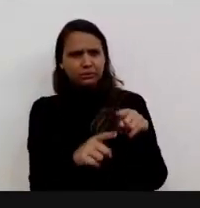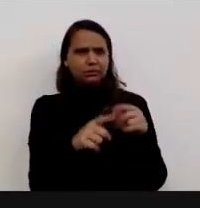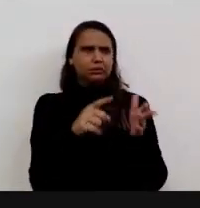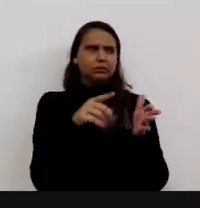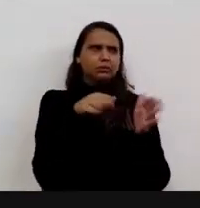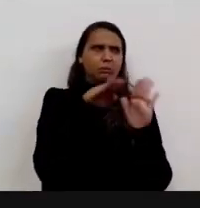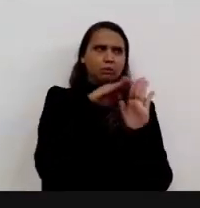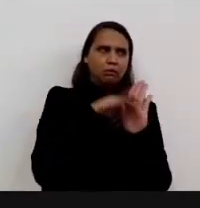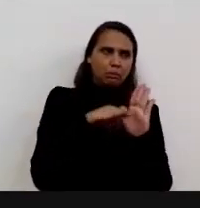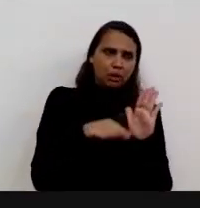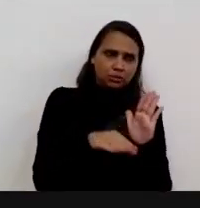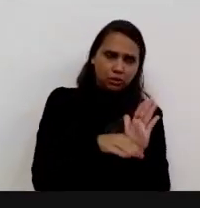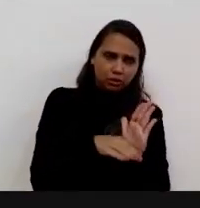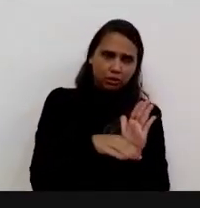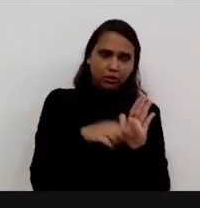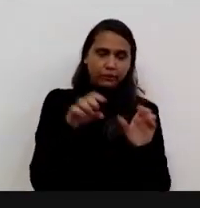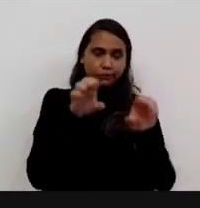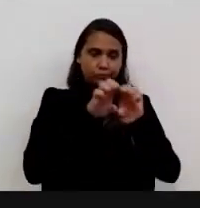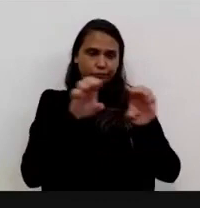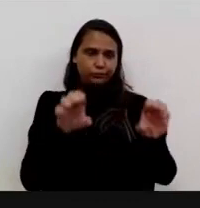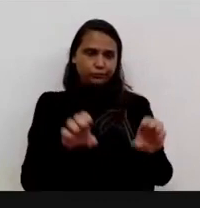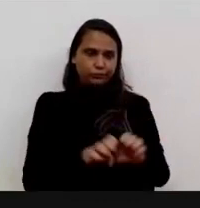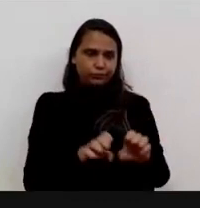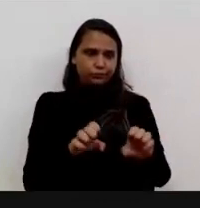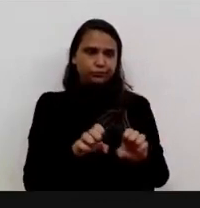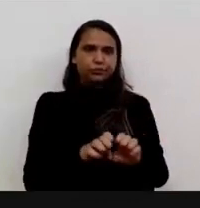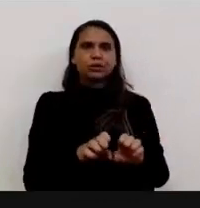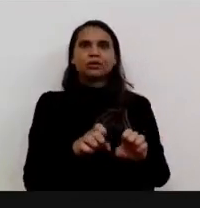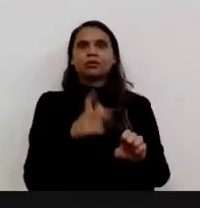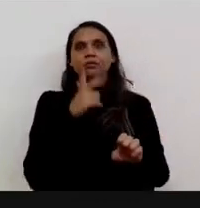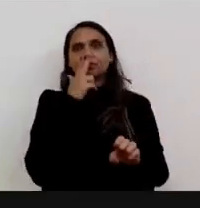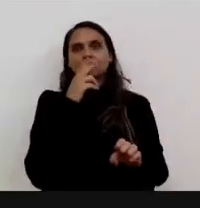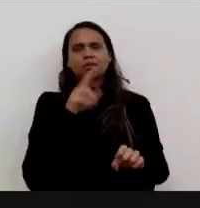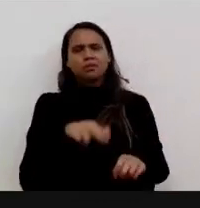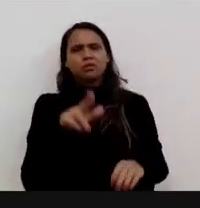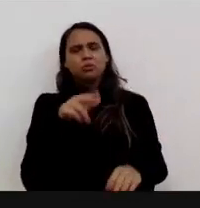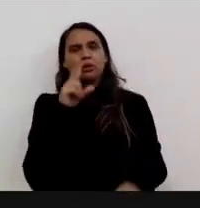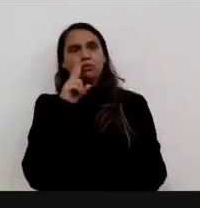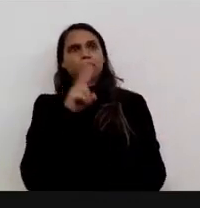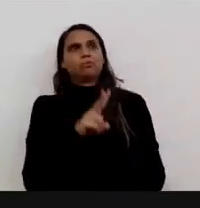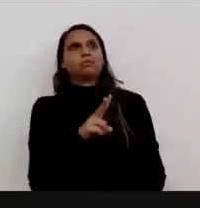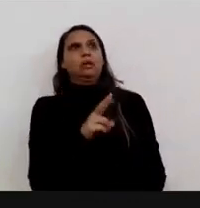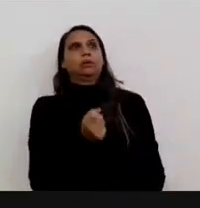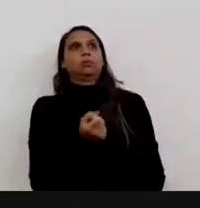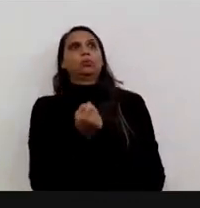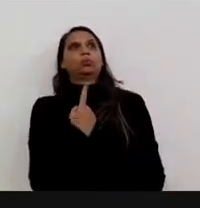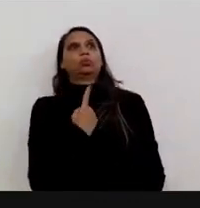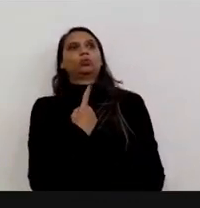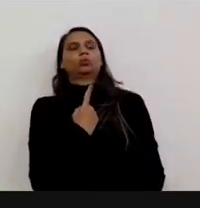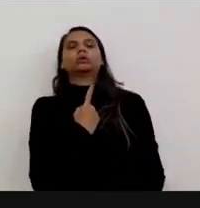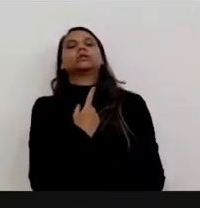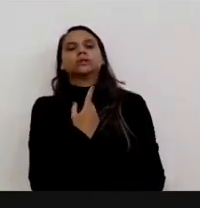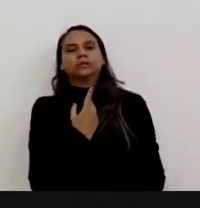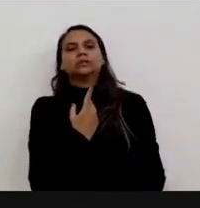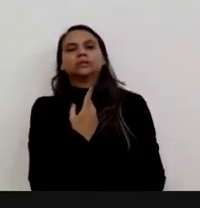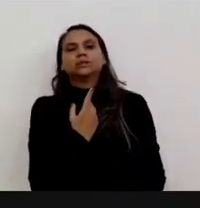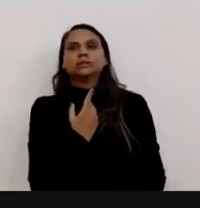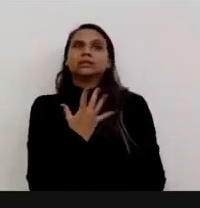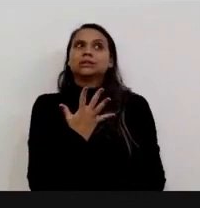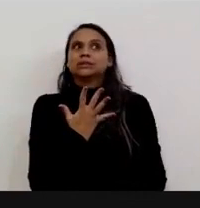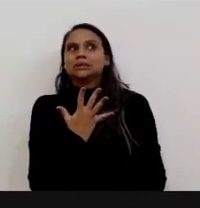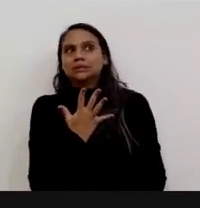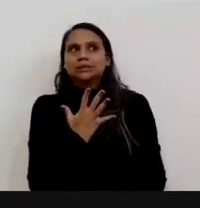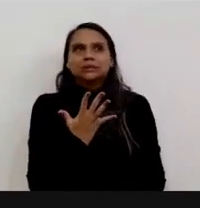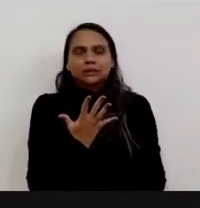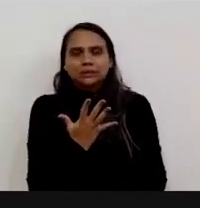quando eles veem as estruturas lógicas de programação. Para quem nunca viu programação na vida, realmente o pessoal fica um pouquinho